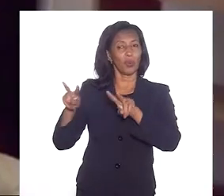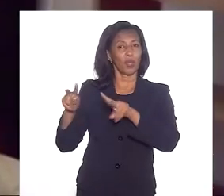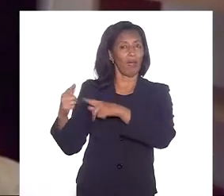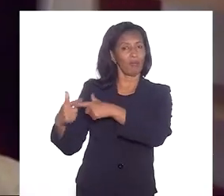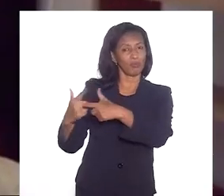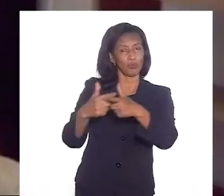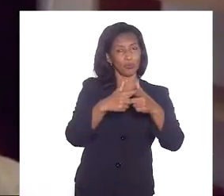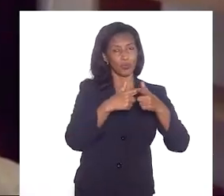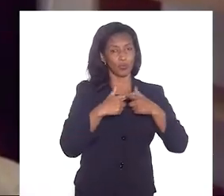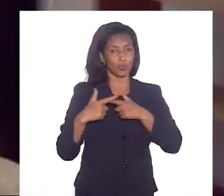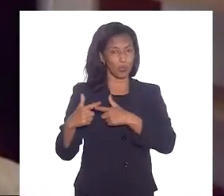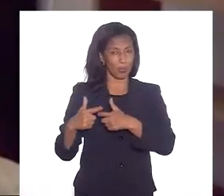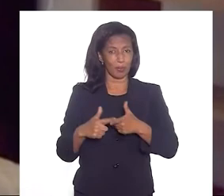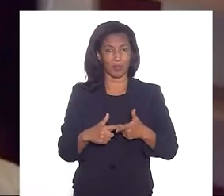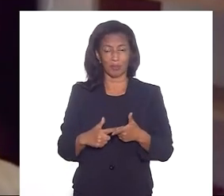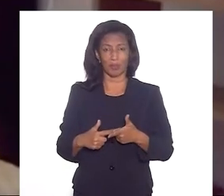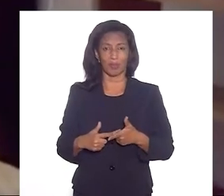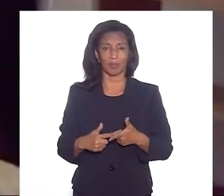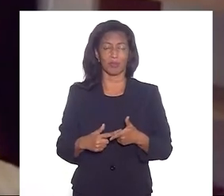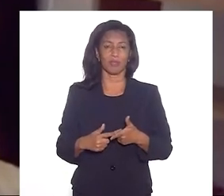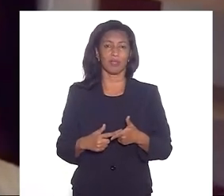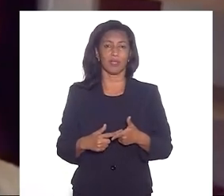tendo que olhar aquilo tudo